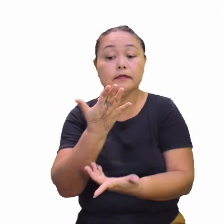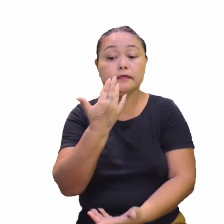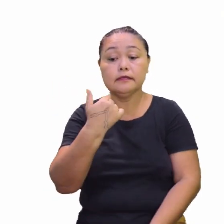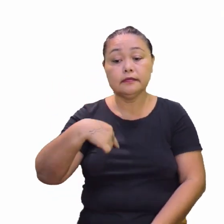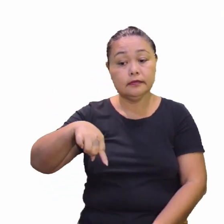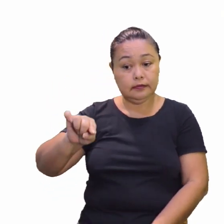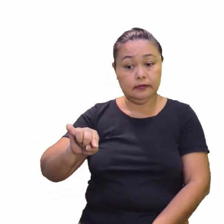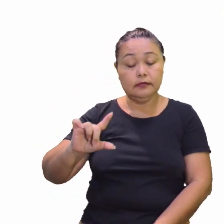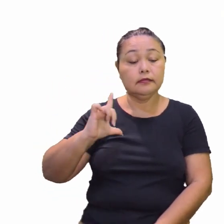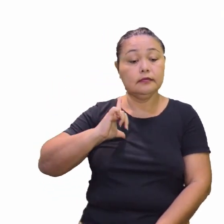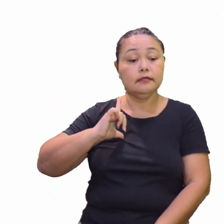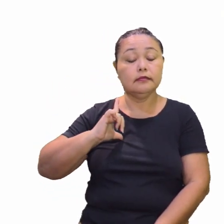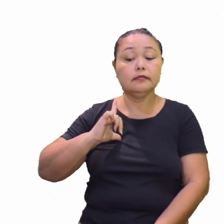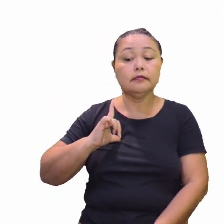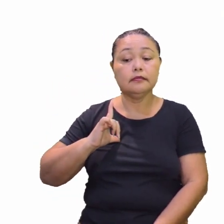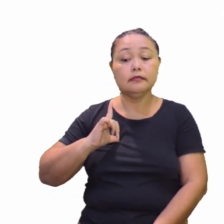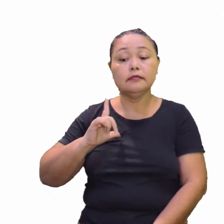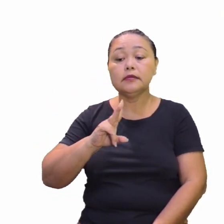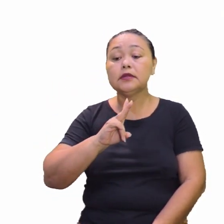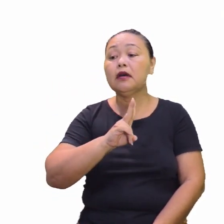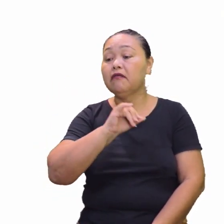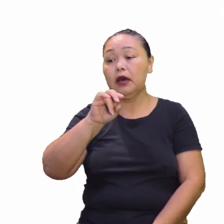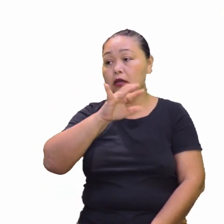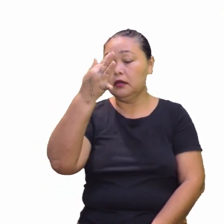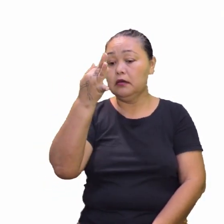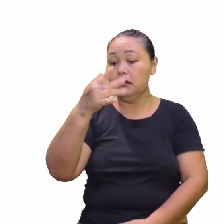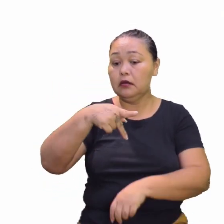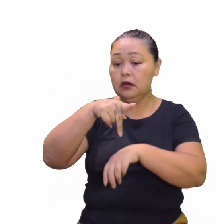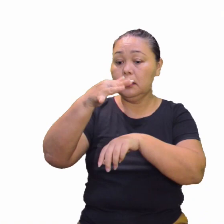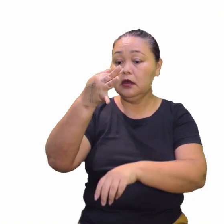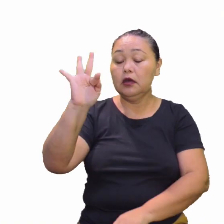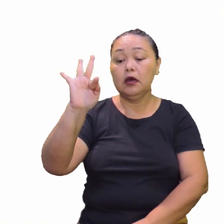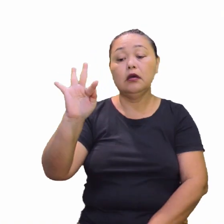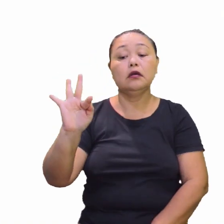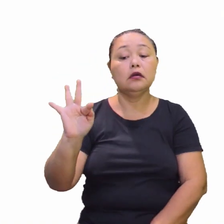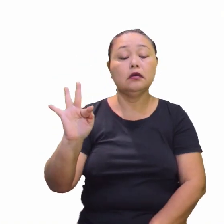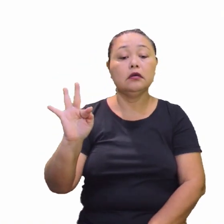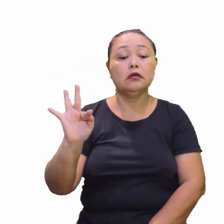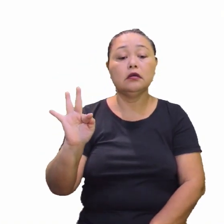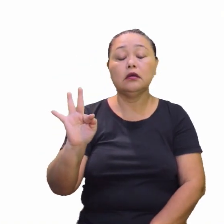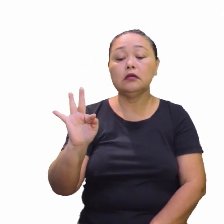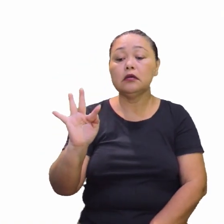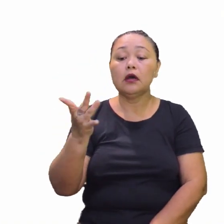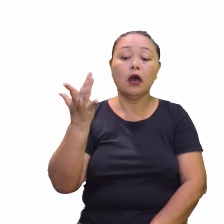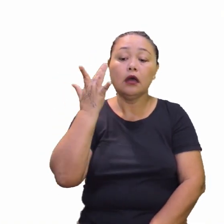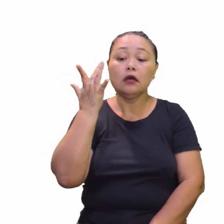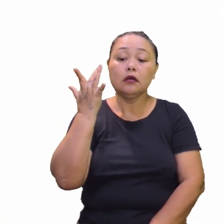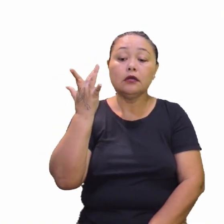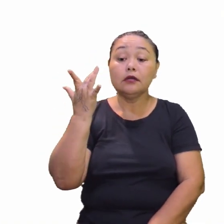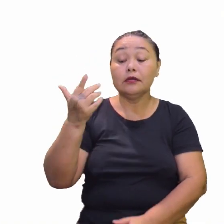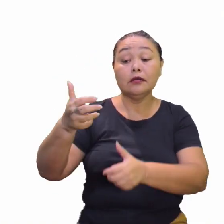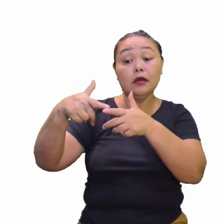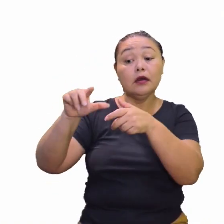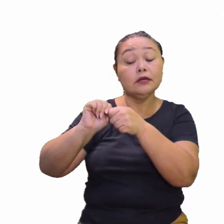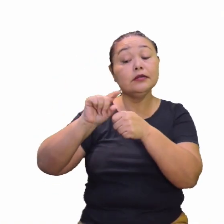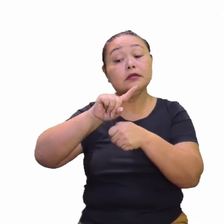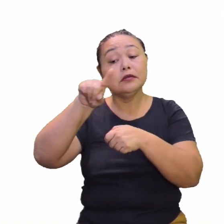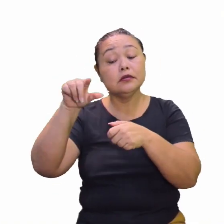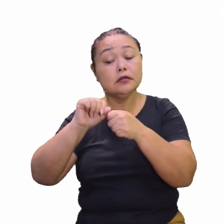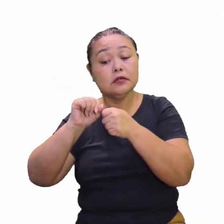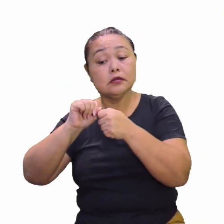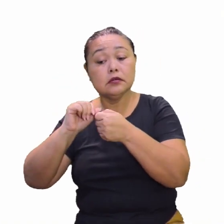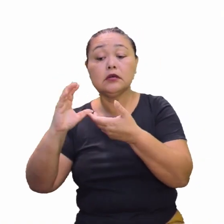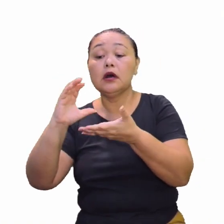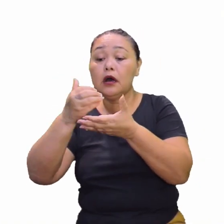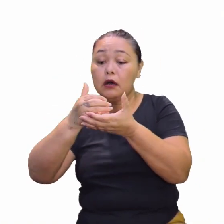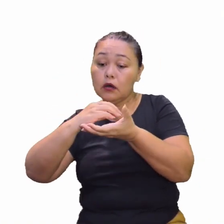Isso? Tem gente que vai lá na França, vai em Paris, aí não sai de lá sem ter que provar o